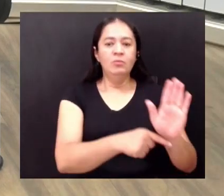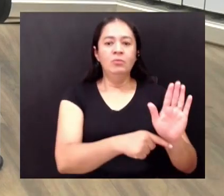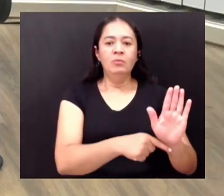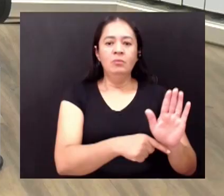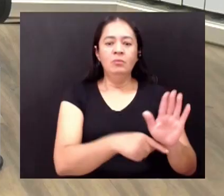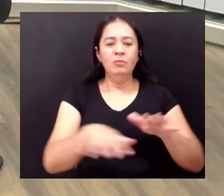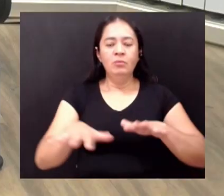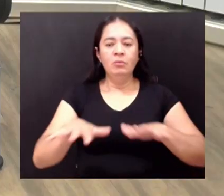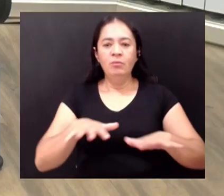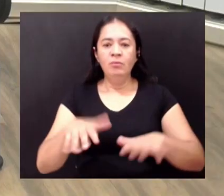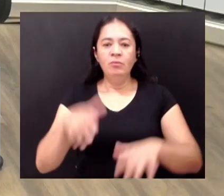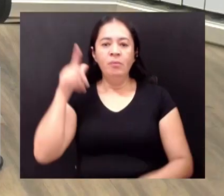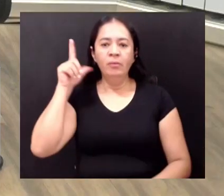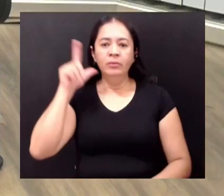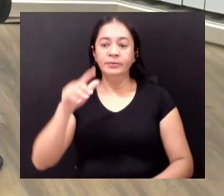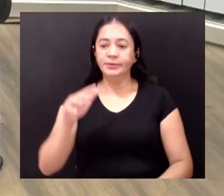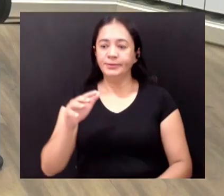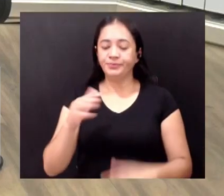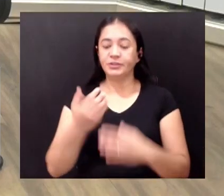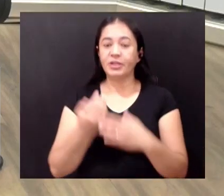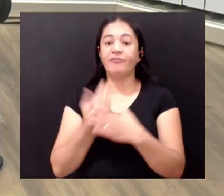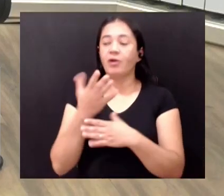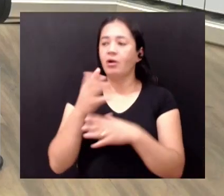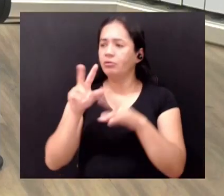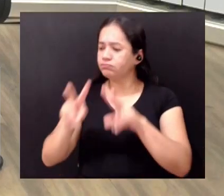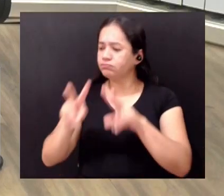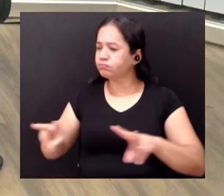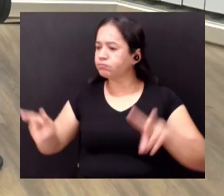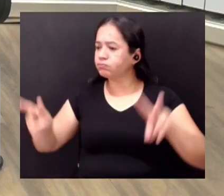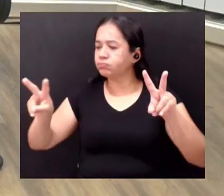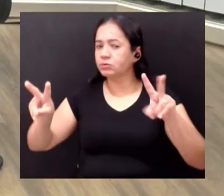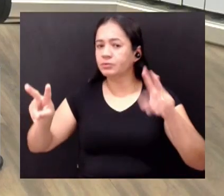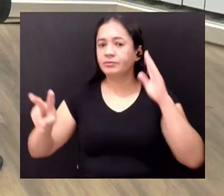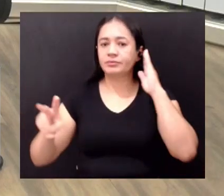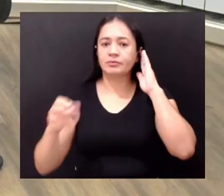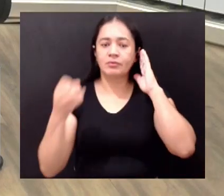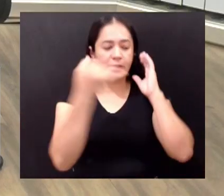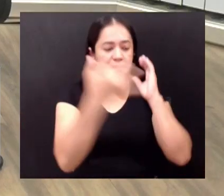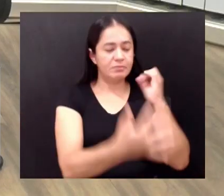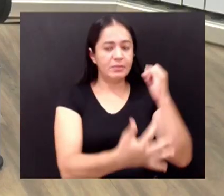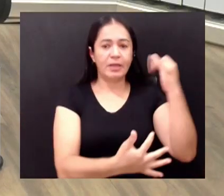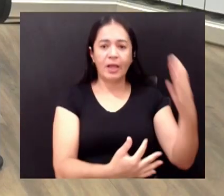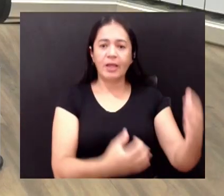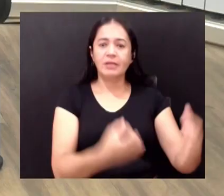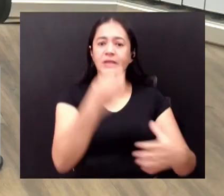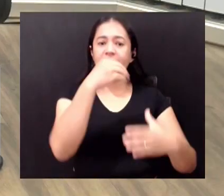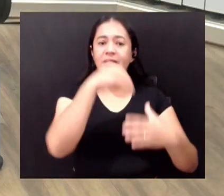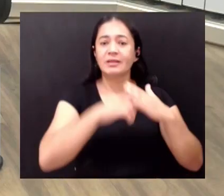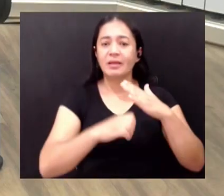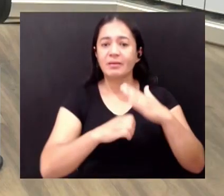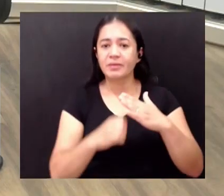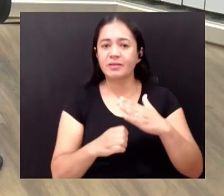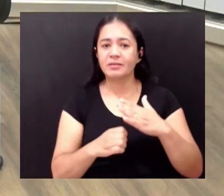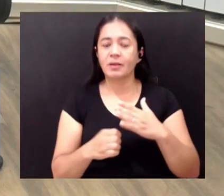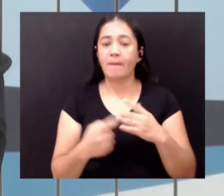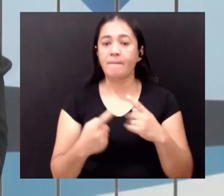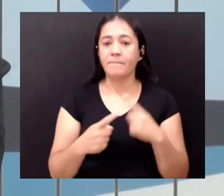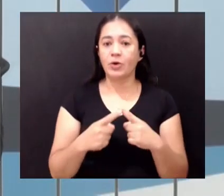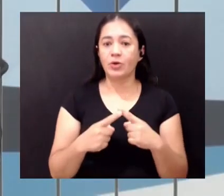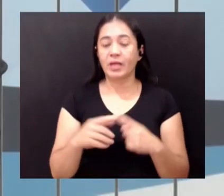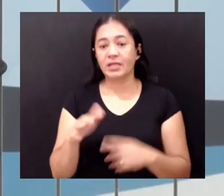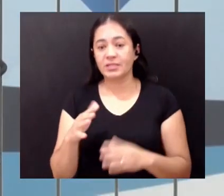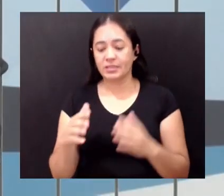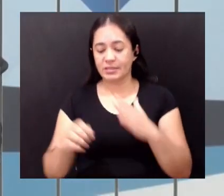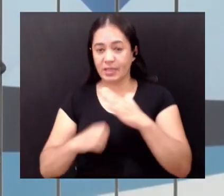para fora, dizer o que está acontecendo e como isso se aplica à sua realidade. Porque muitas vezes as empresas têm equipes muito focadas, né? Muito